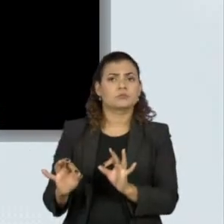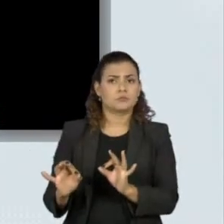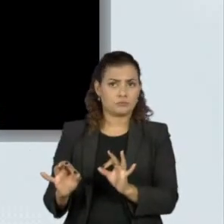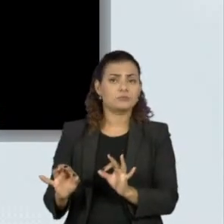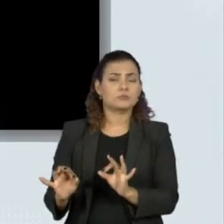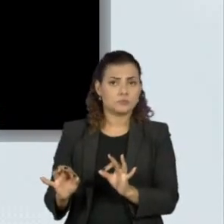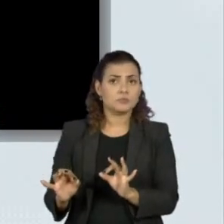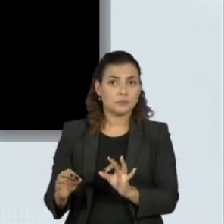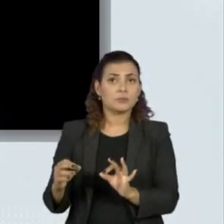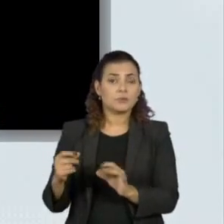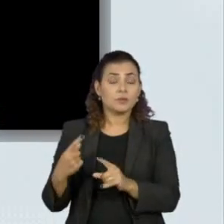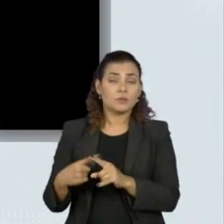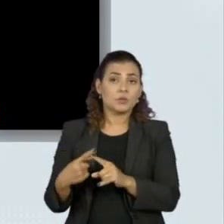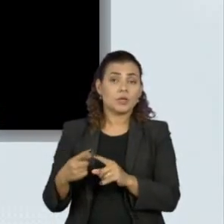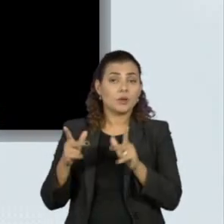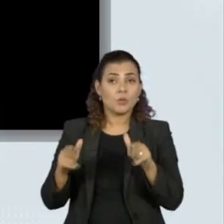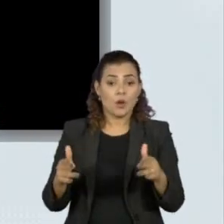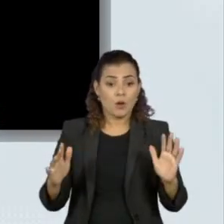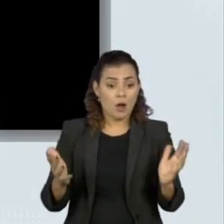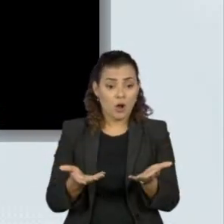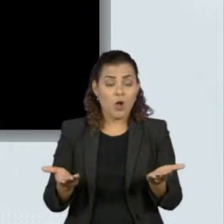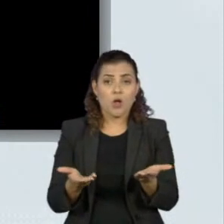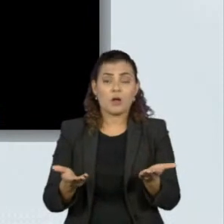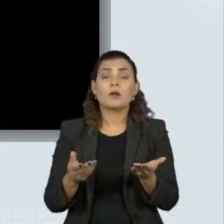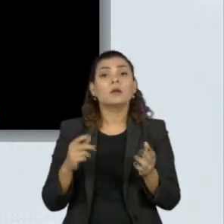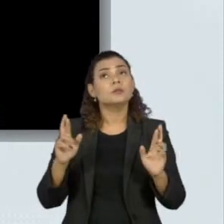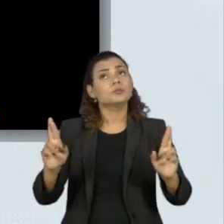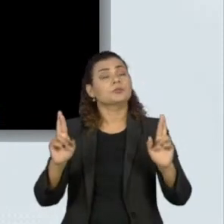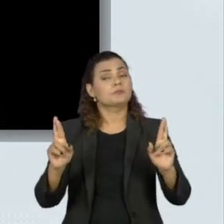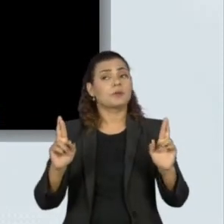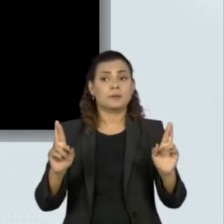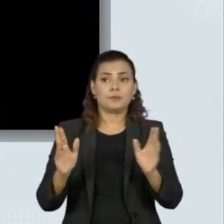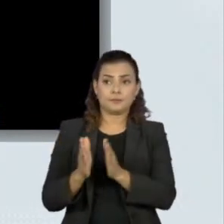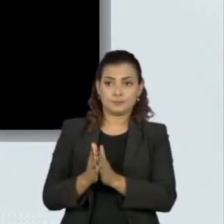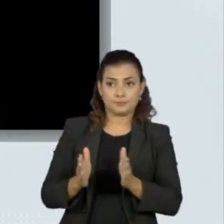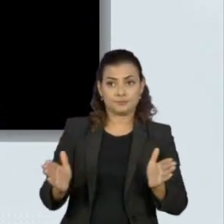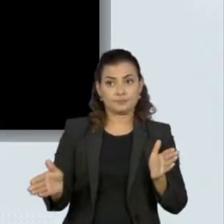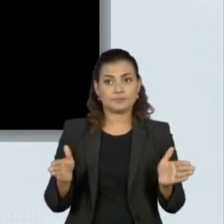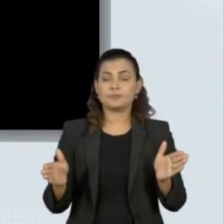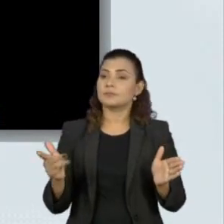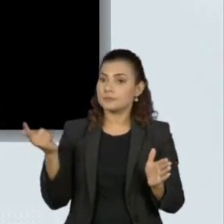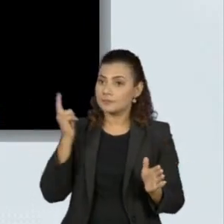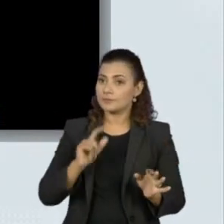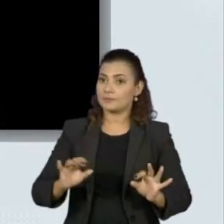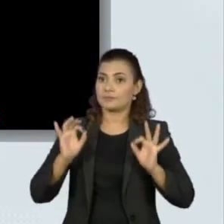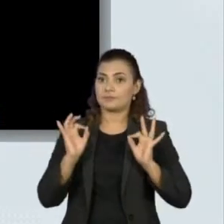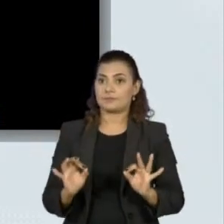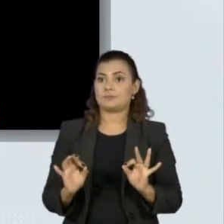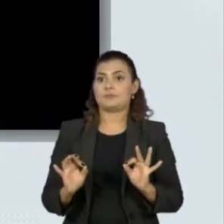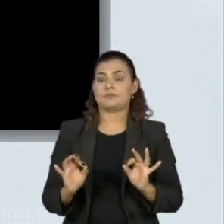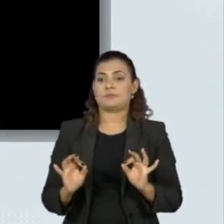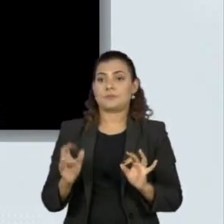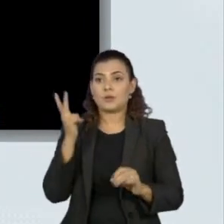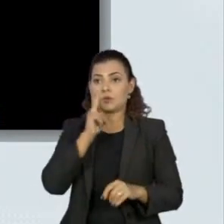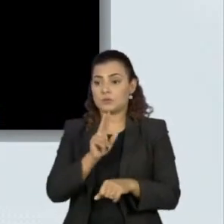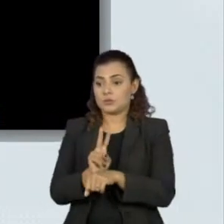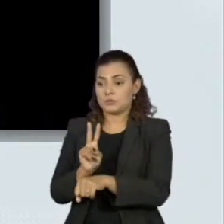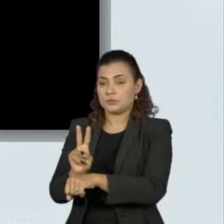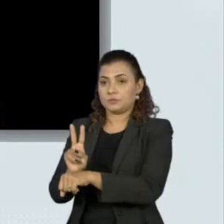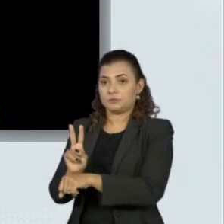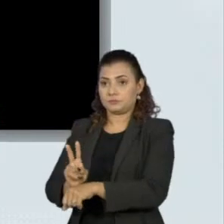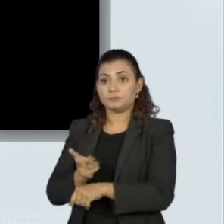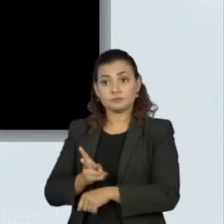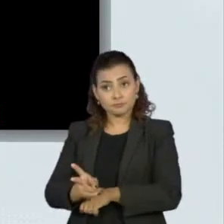aparentemente está acontecendo, e esperamos que, de fato, tenhamos números mais robustos ao longo